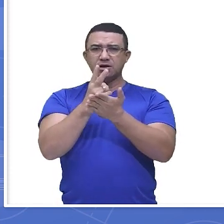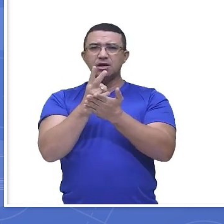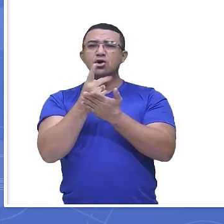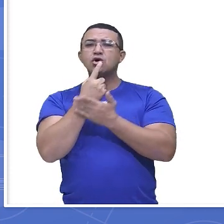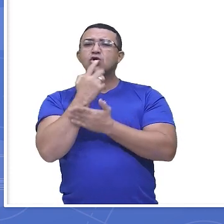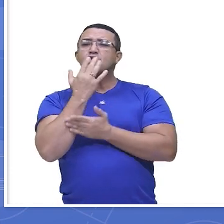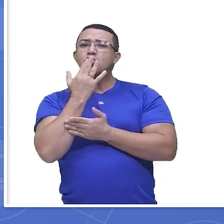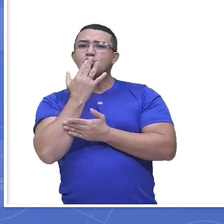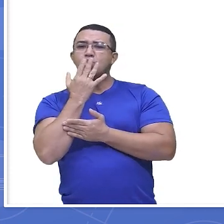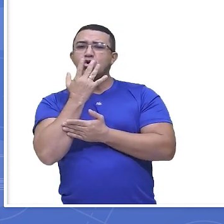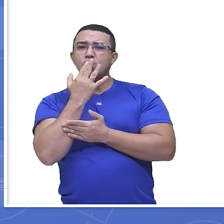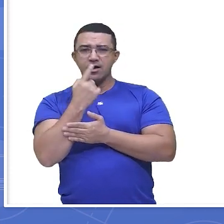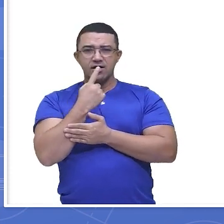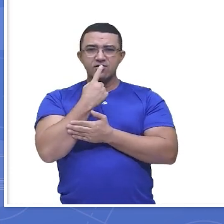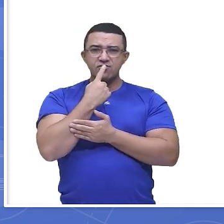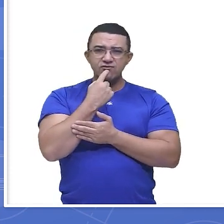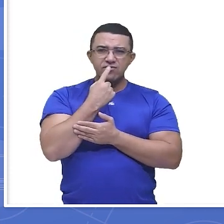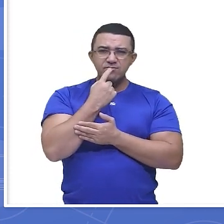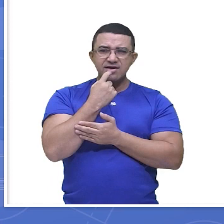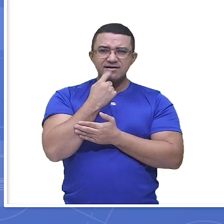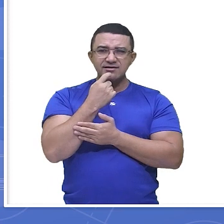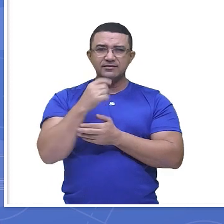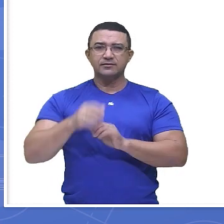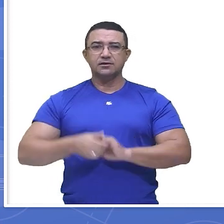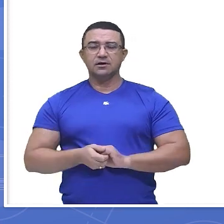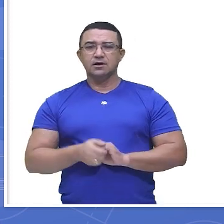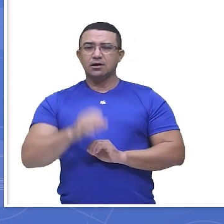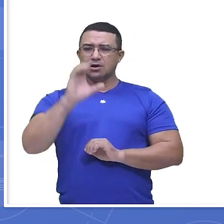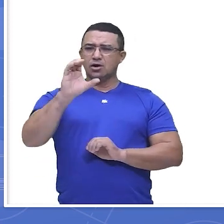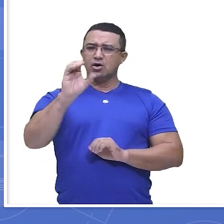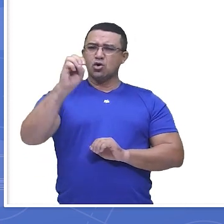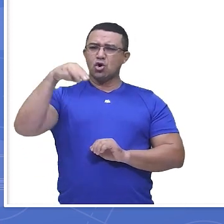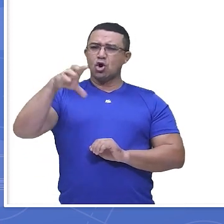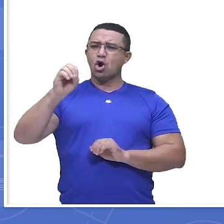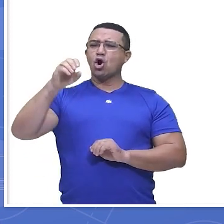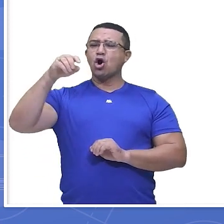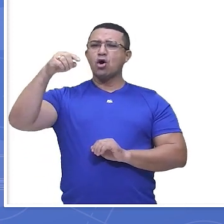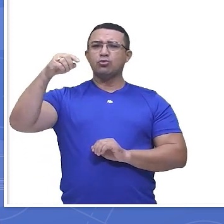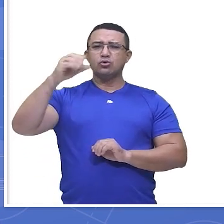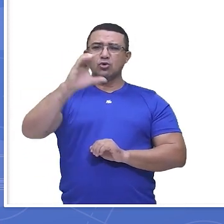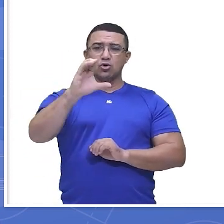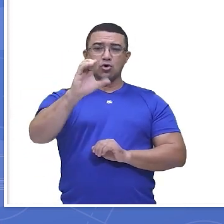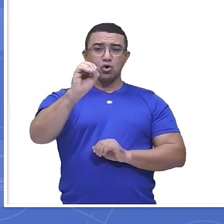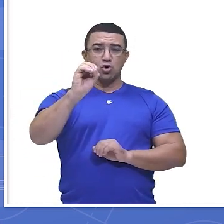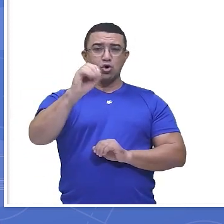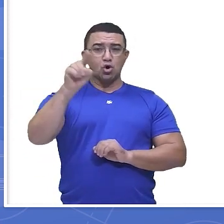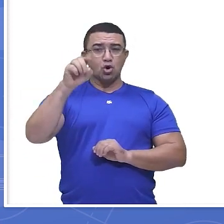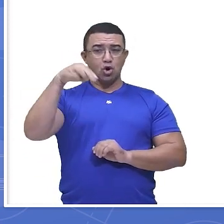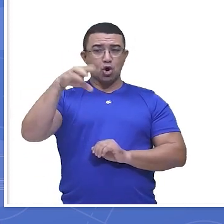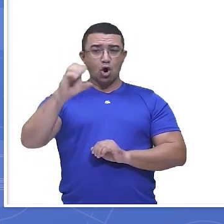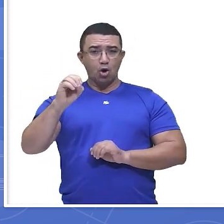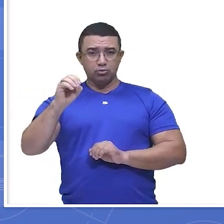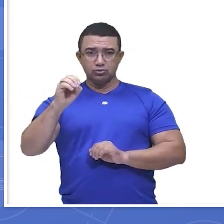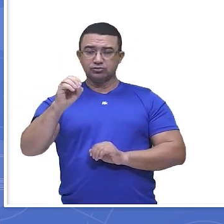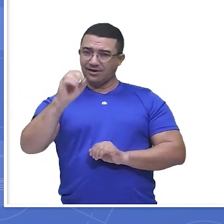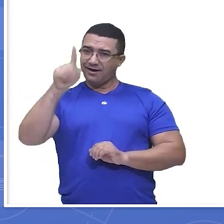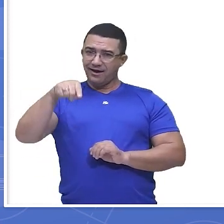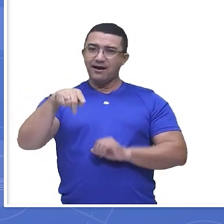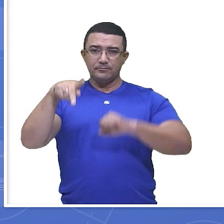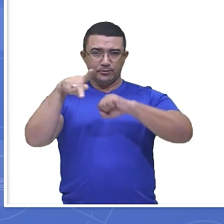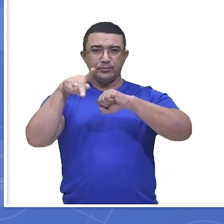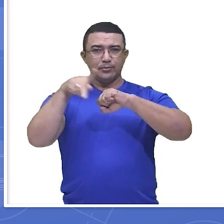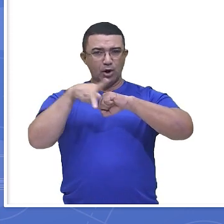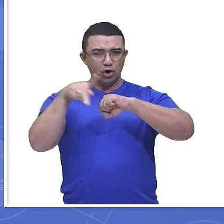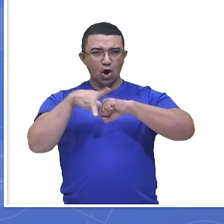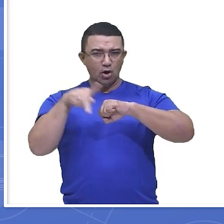tá? Como te llamas? Para fazer pergunta a alguém, eu utilizo, tem duas maneiras, né? Ou eu faço a pergunta com esse